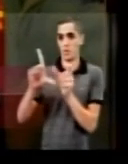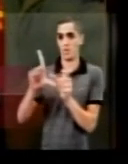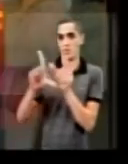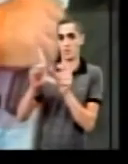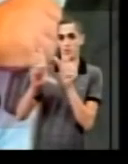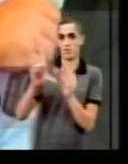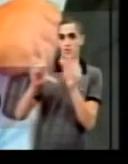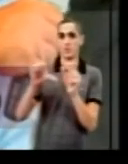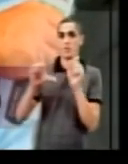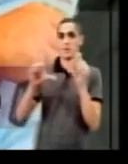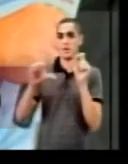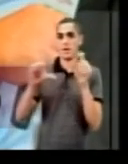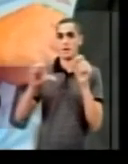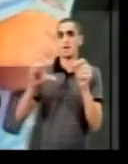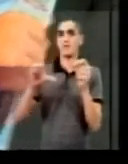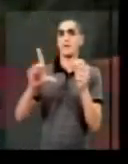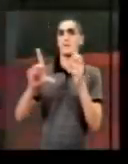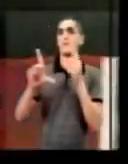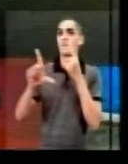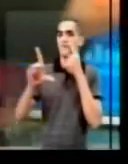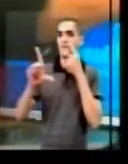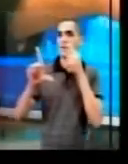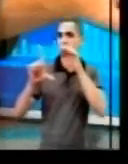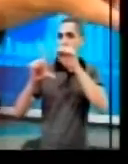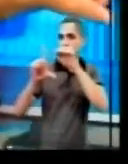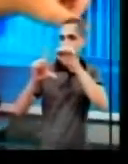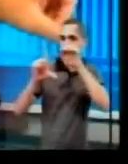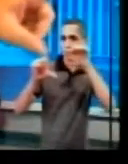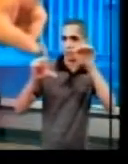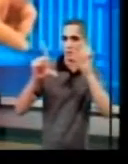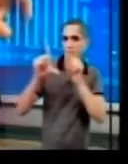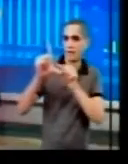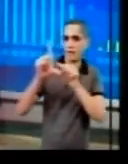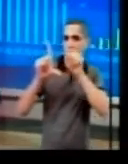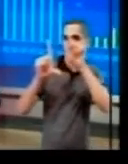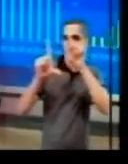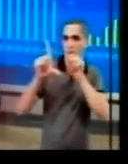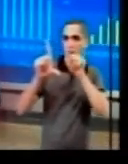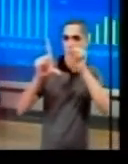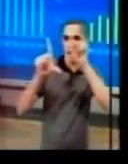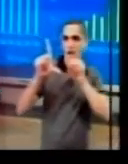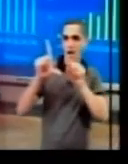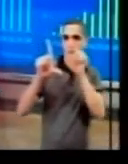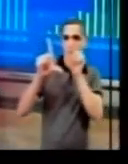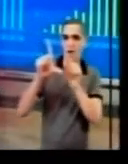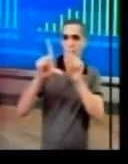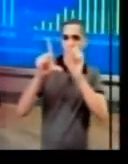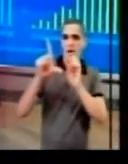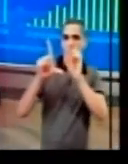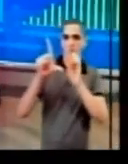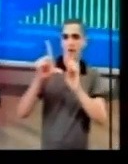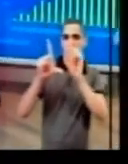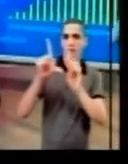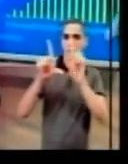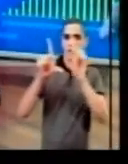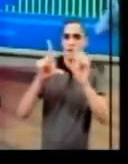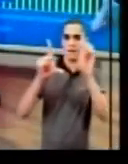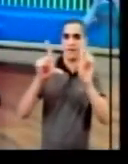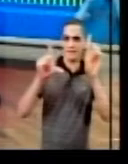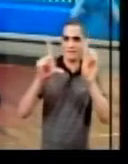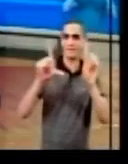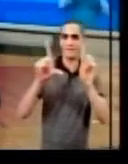olha. Aqui você tem um platô, depois você vai tendo outro, né? Tinha um outro slide que era